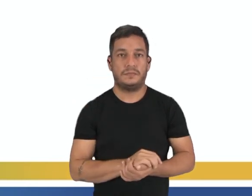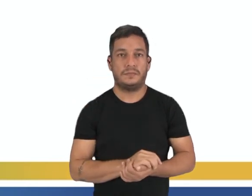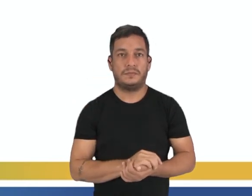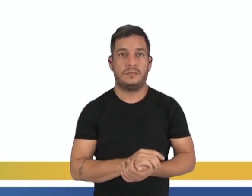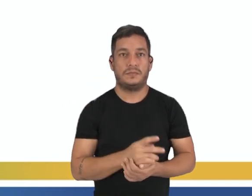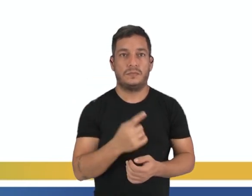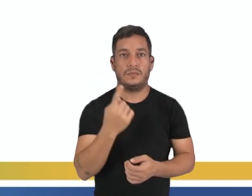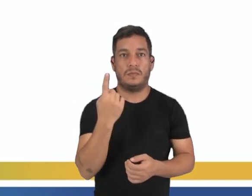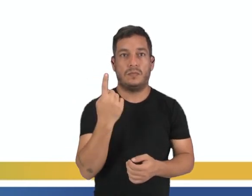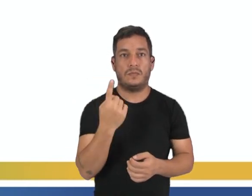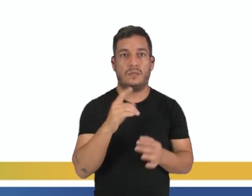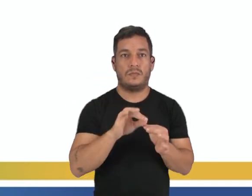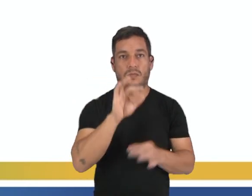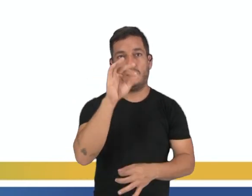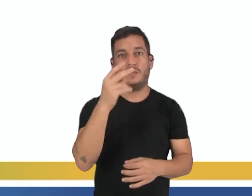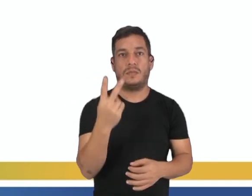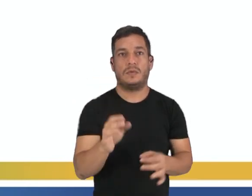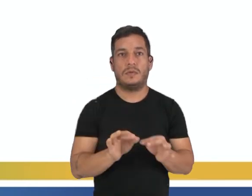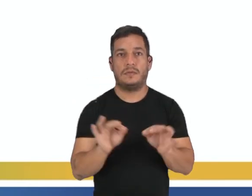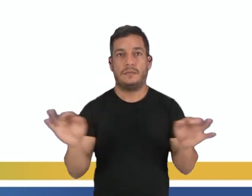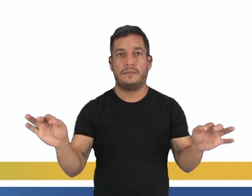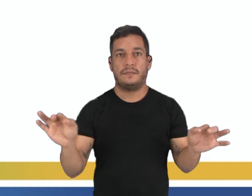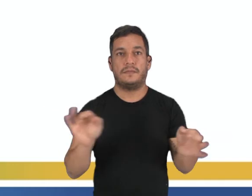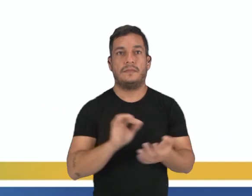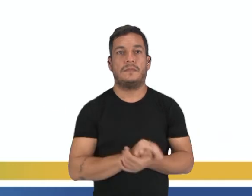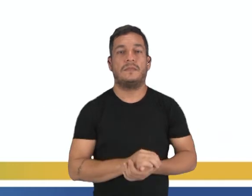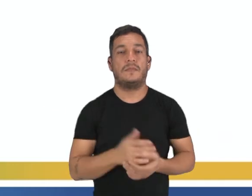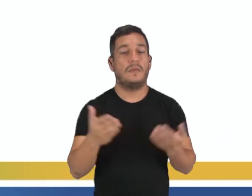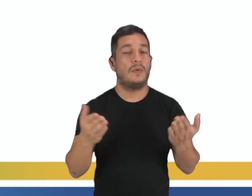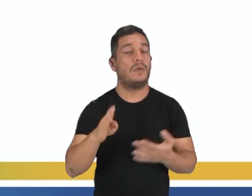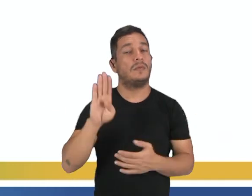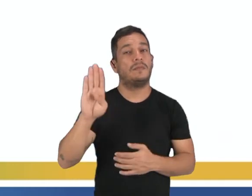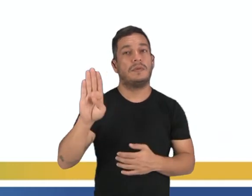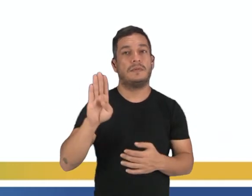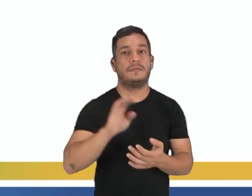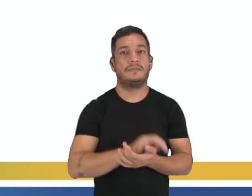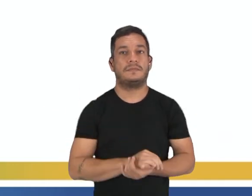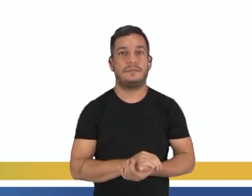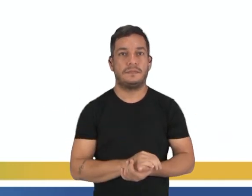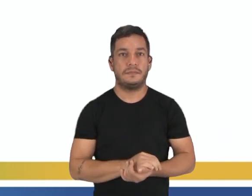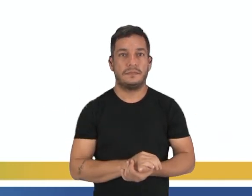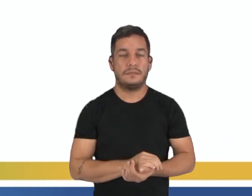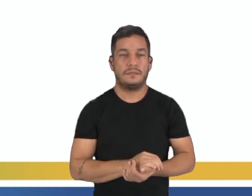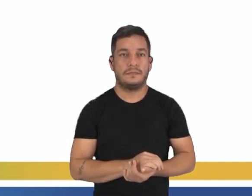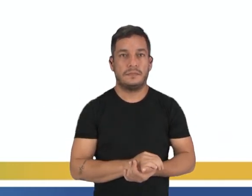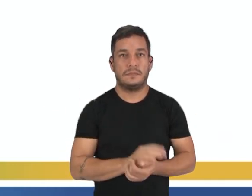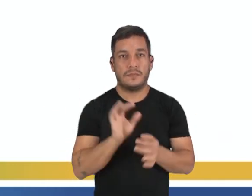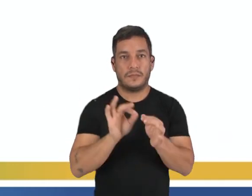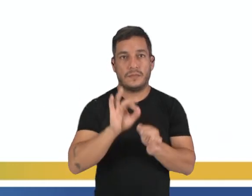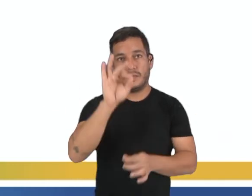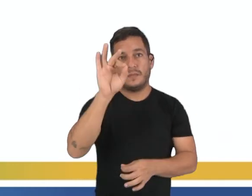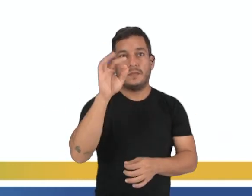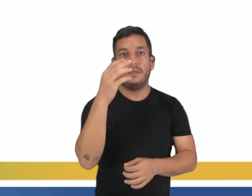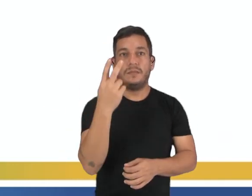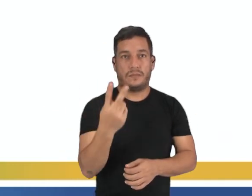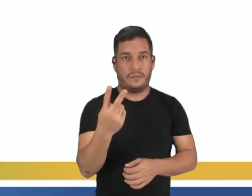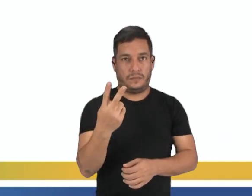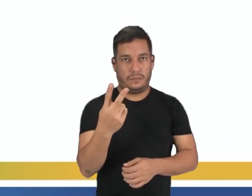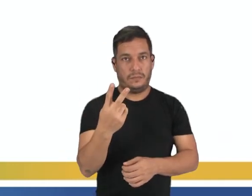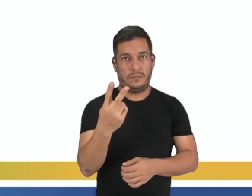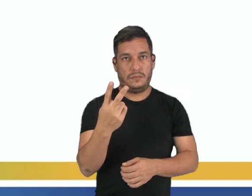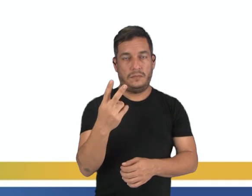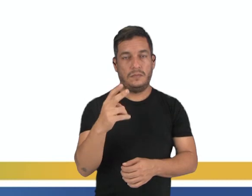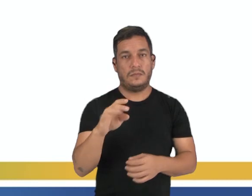na horizontal e 2 na vertical, ok? Agora o B, pessoal. O B está no eixo horizontal no 2 e no